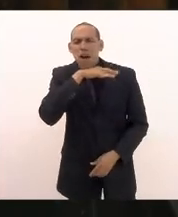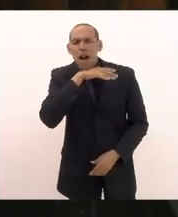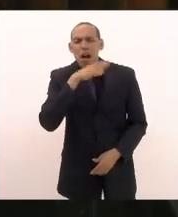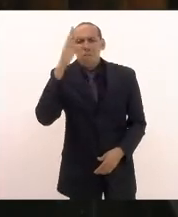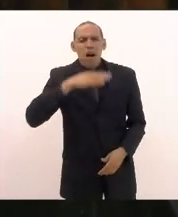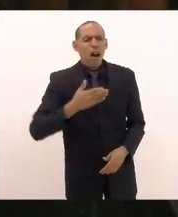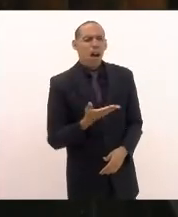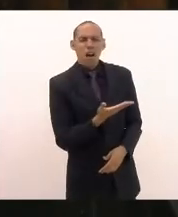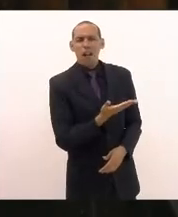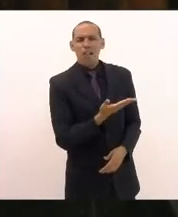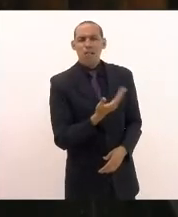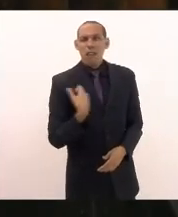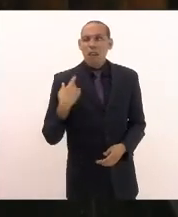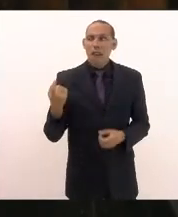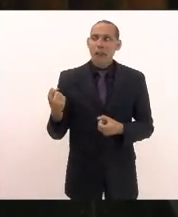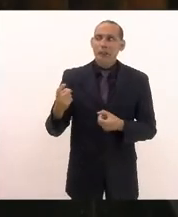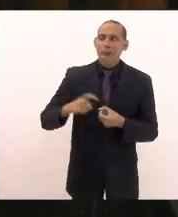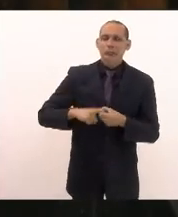o poder,